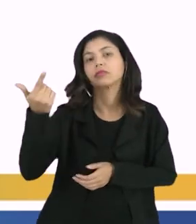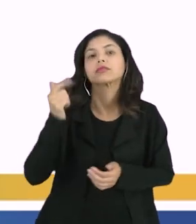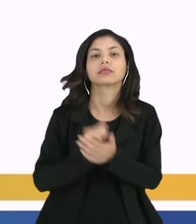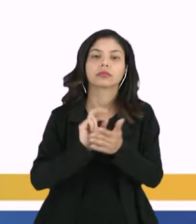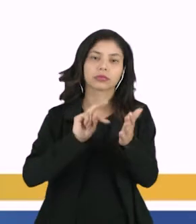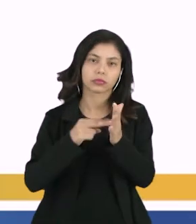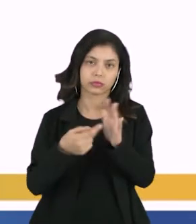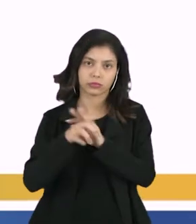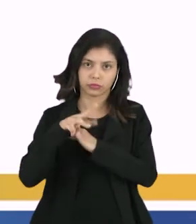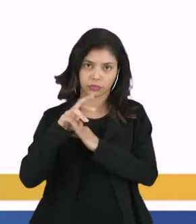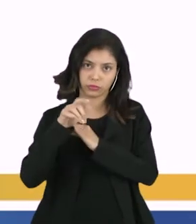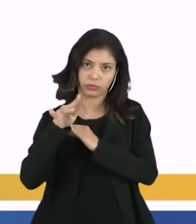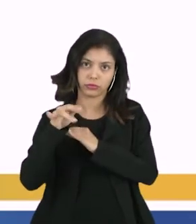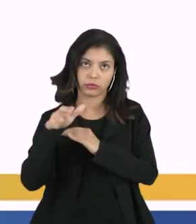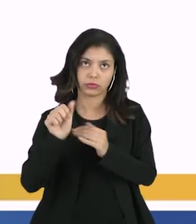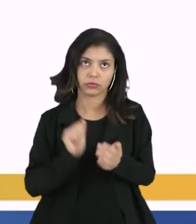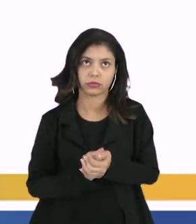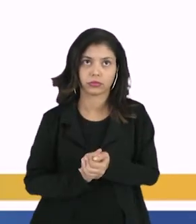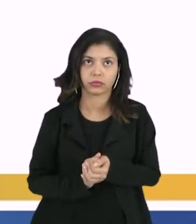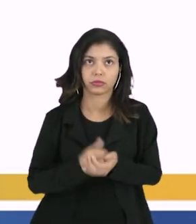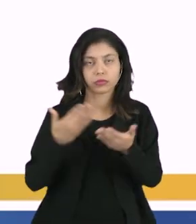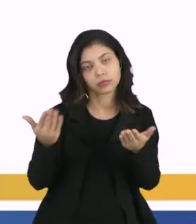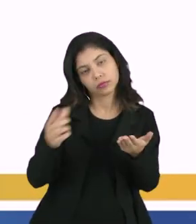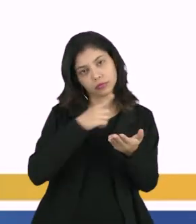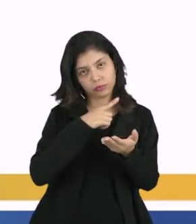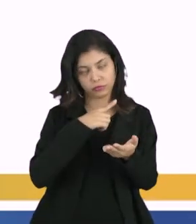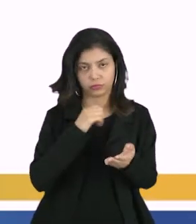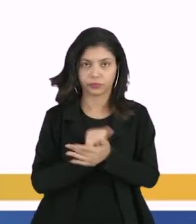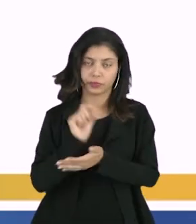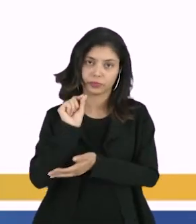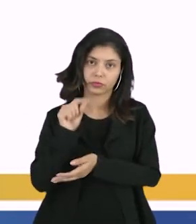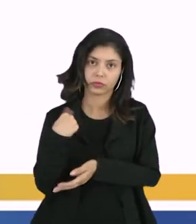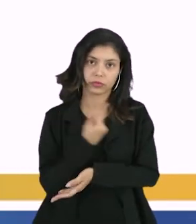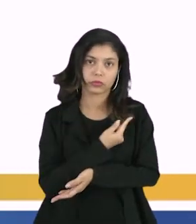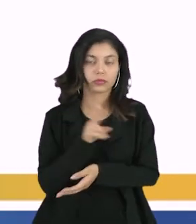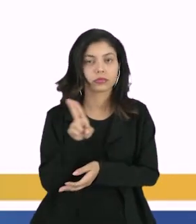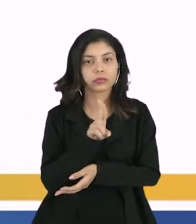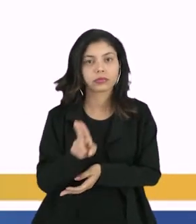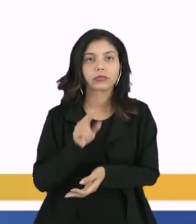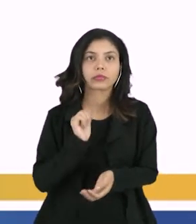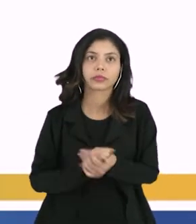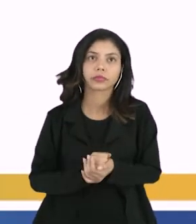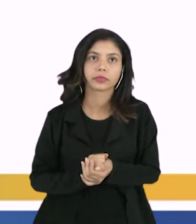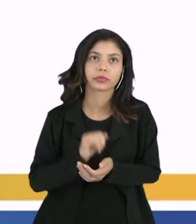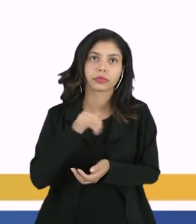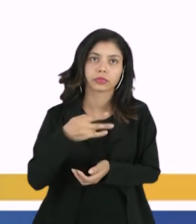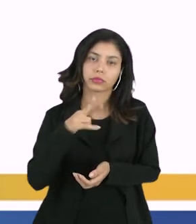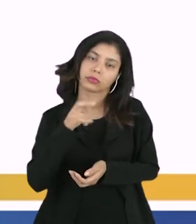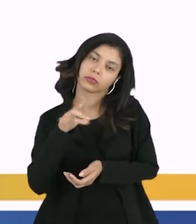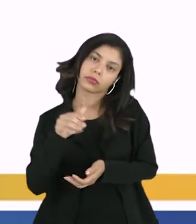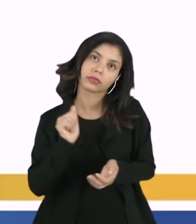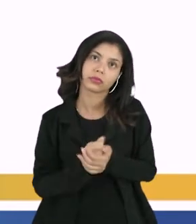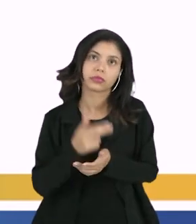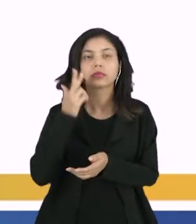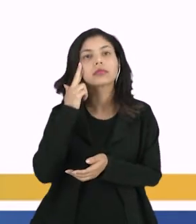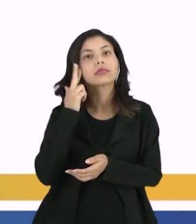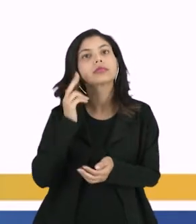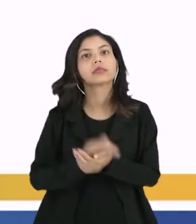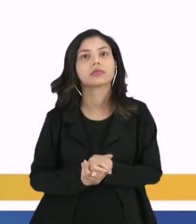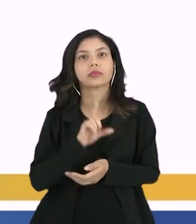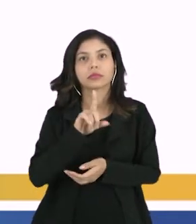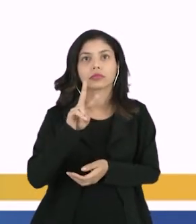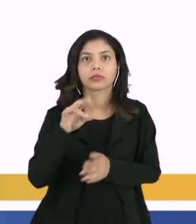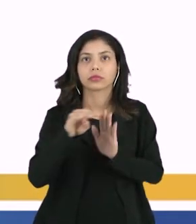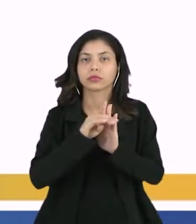significação morfológica, tá? Então, aí eu tenho o que nós chamamos de derivação imprópria, porque naturalmente a